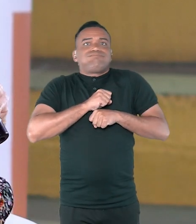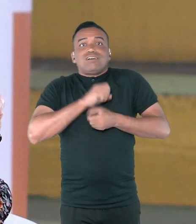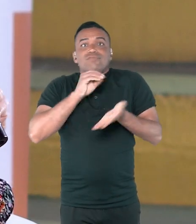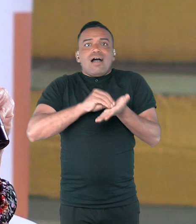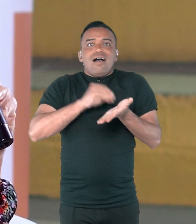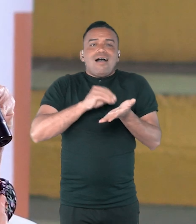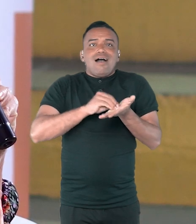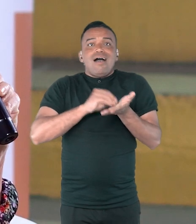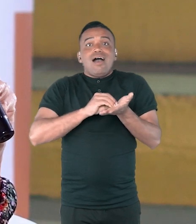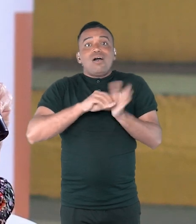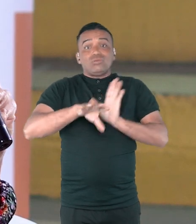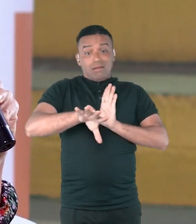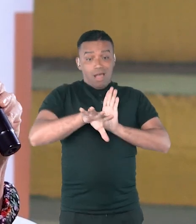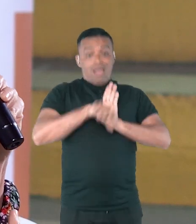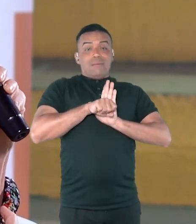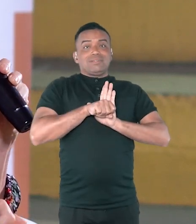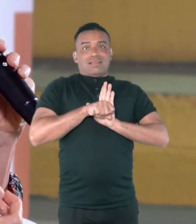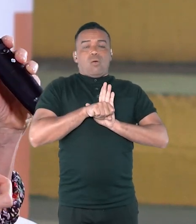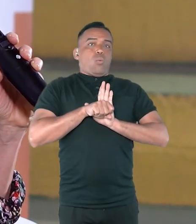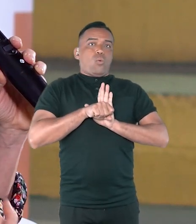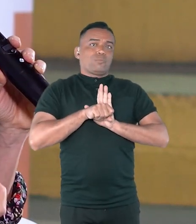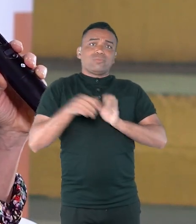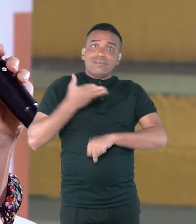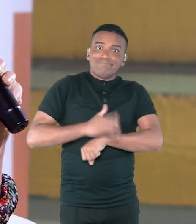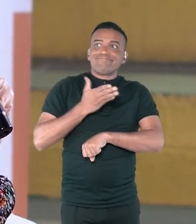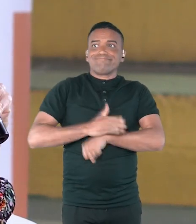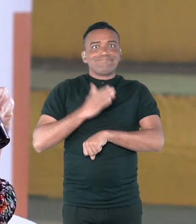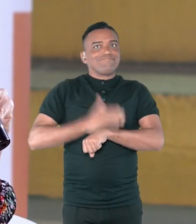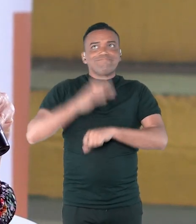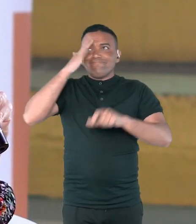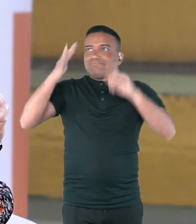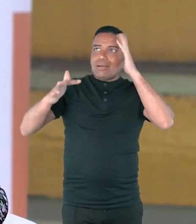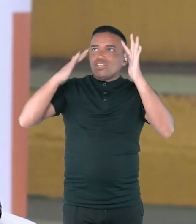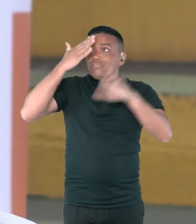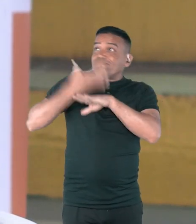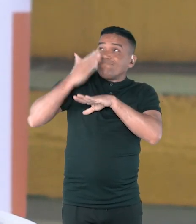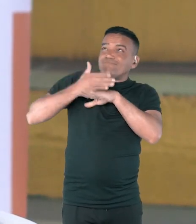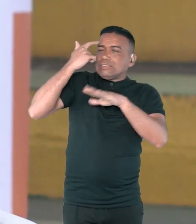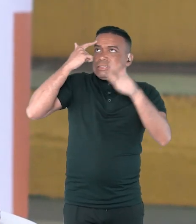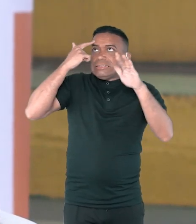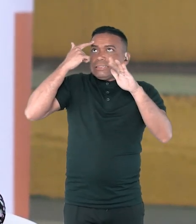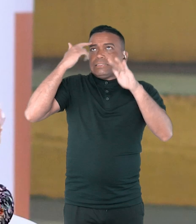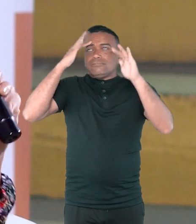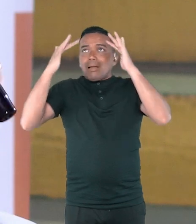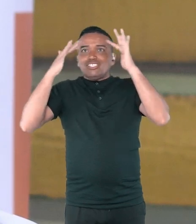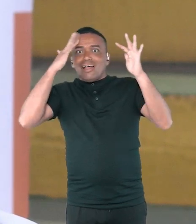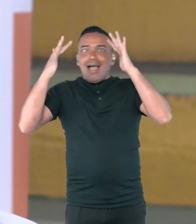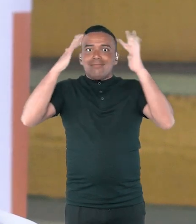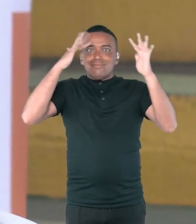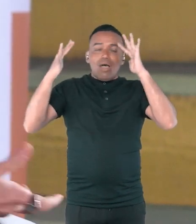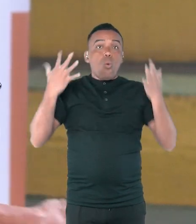falta dela, né? A gente precisa urgentemente exercitar a musculatura da nossa imaginação, eu fico pensando, e a